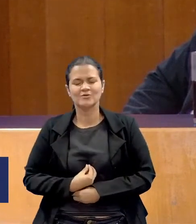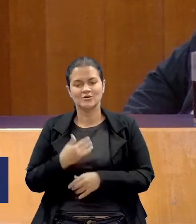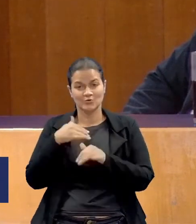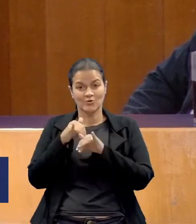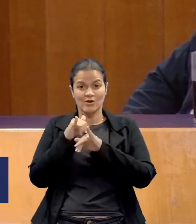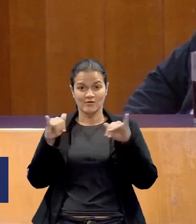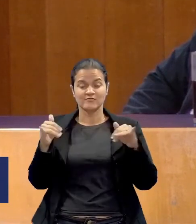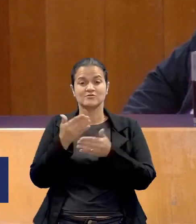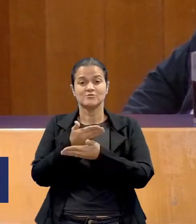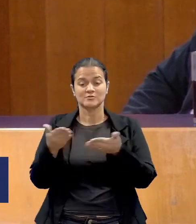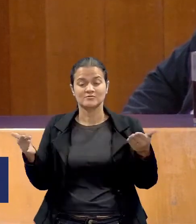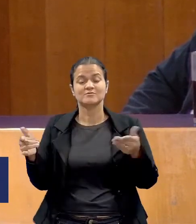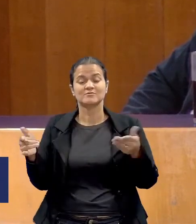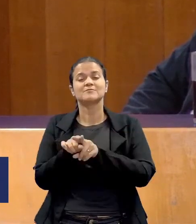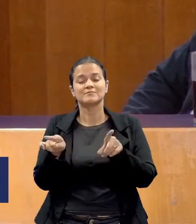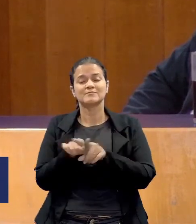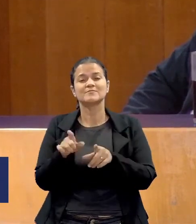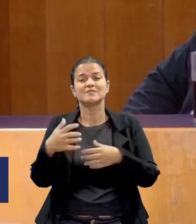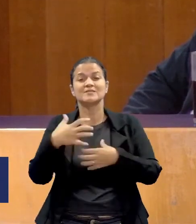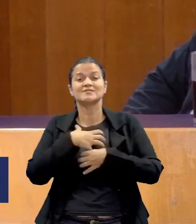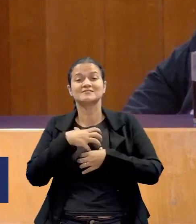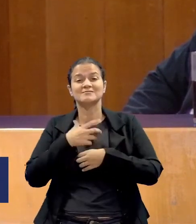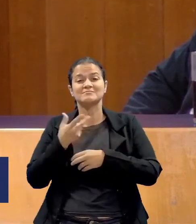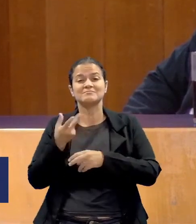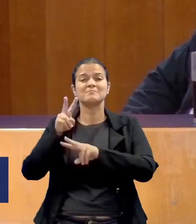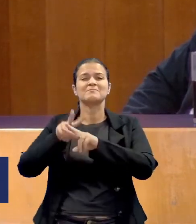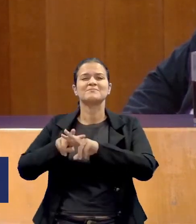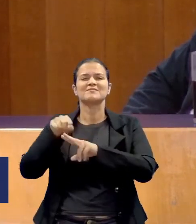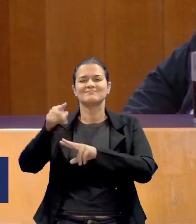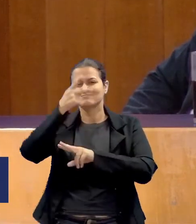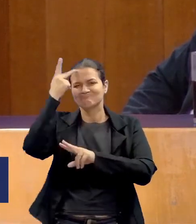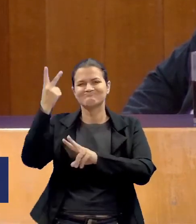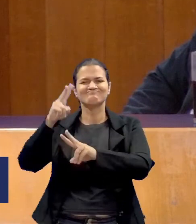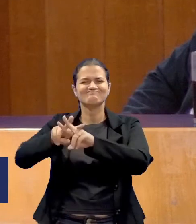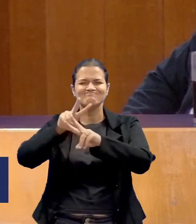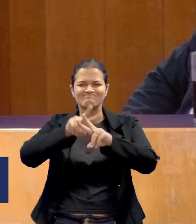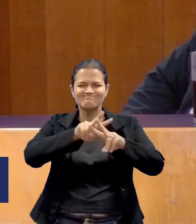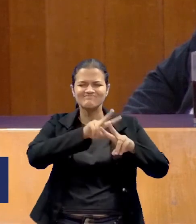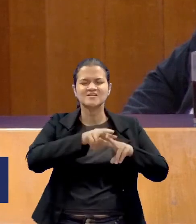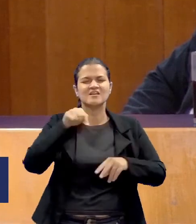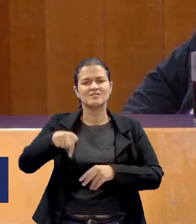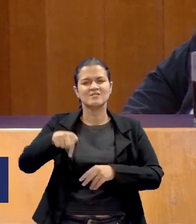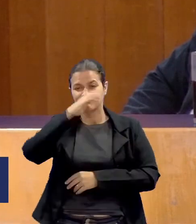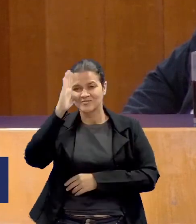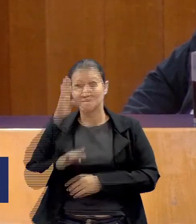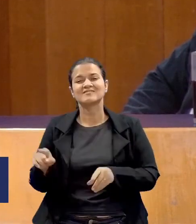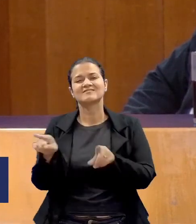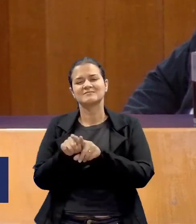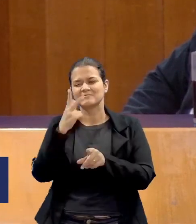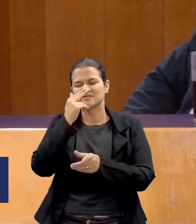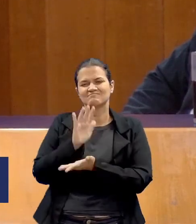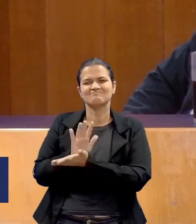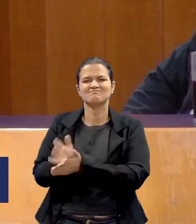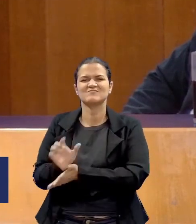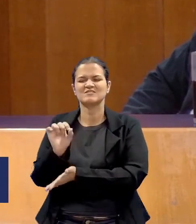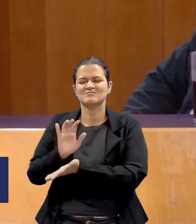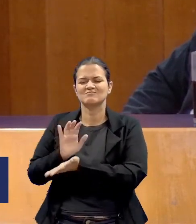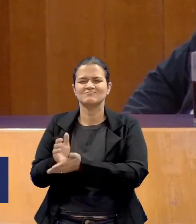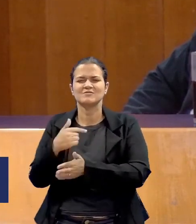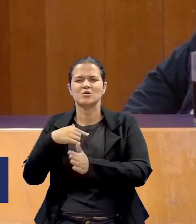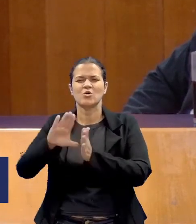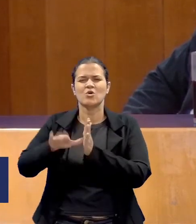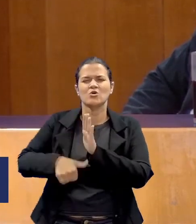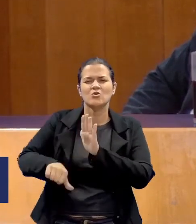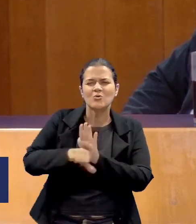aviso dos amontoados na prisão, a maior população carcerária da história do país, esfarrapado pela corrupção endêmica e